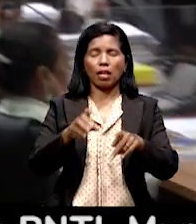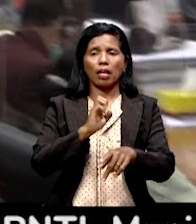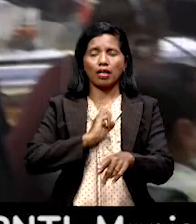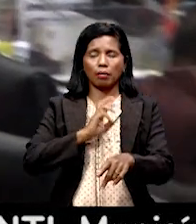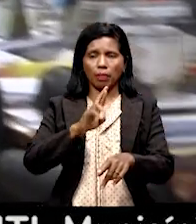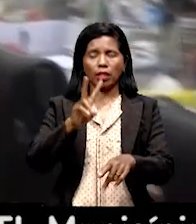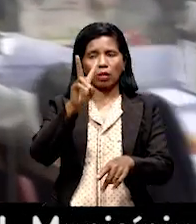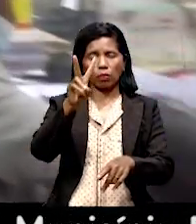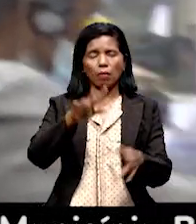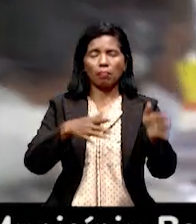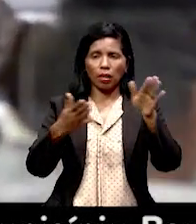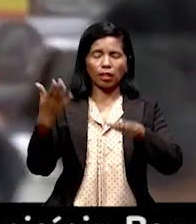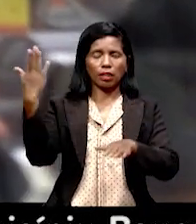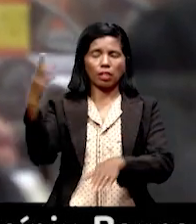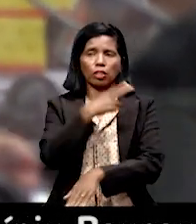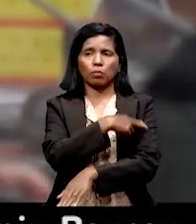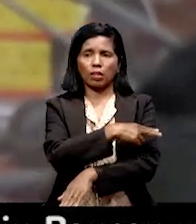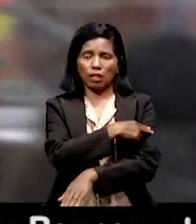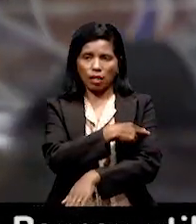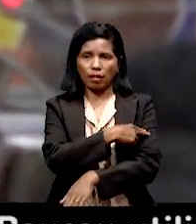nacional ao telefone ba